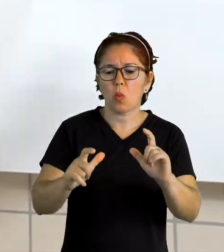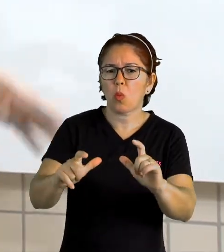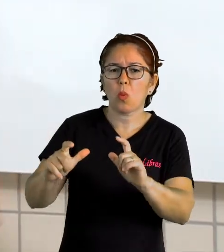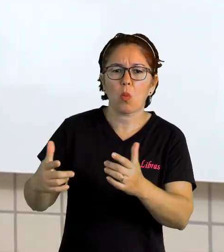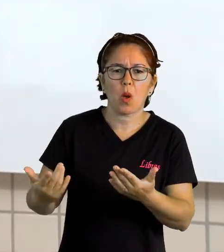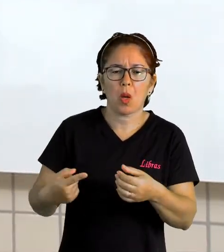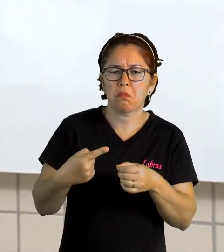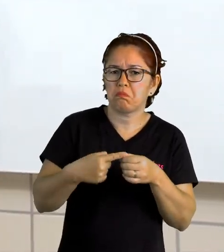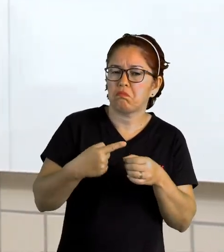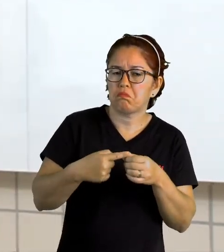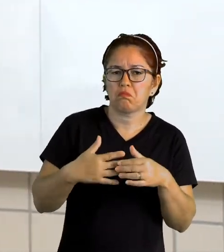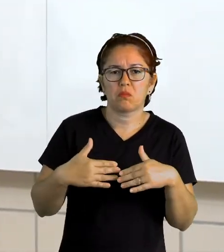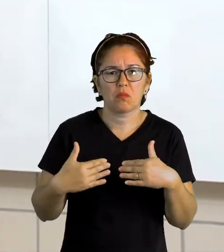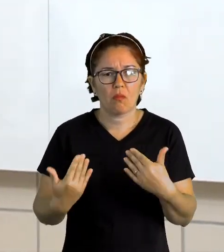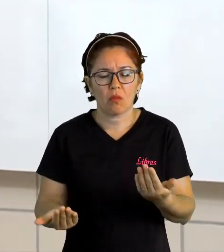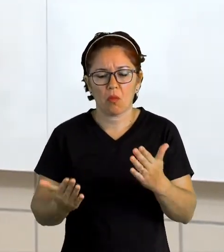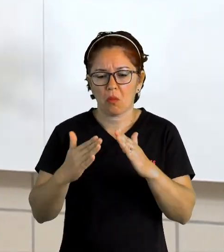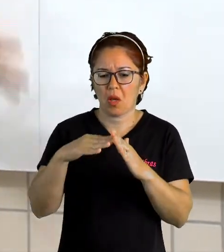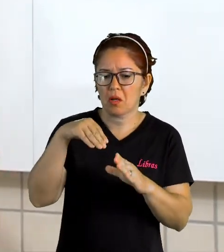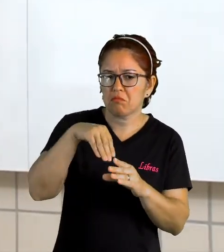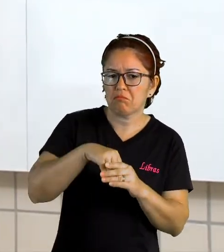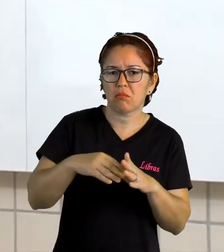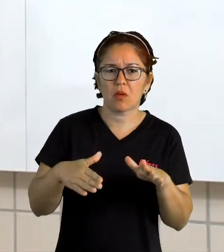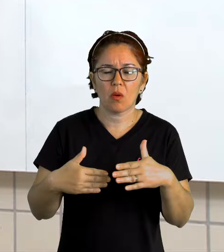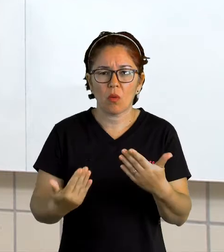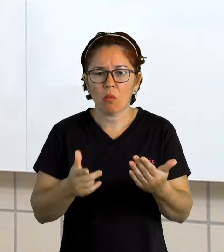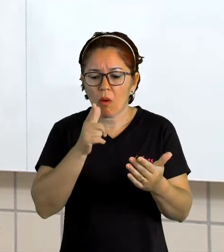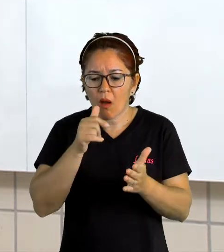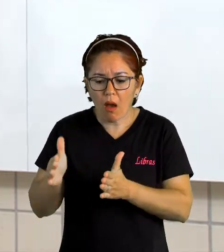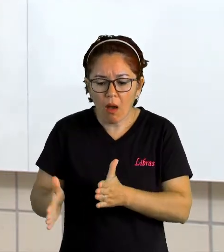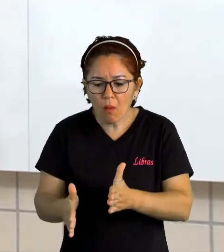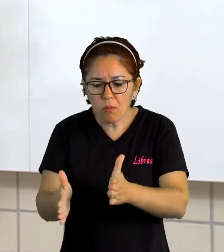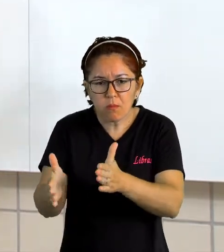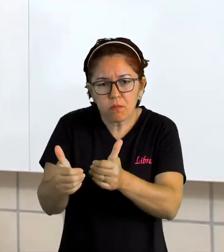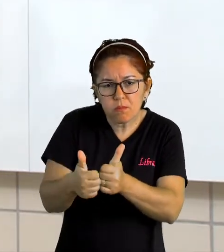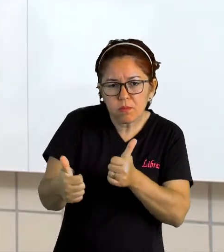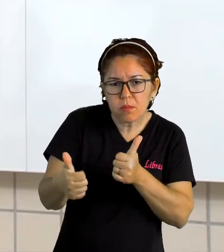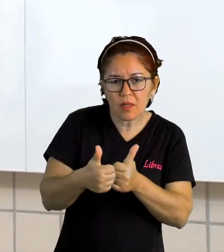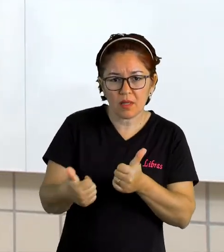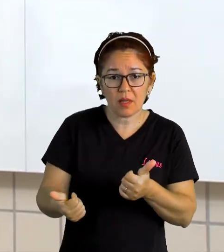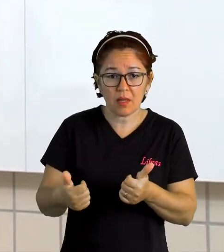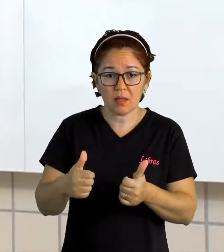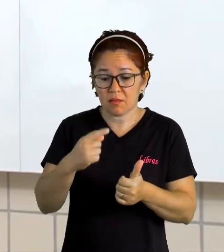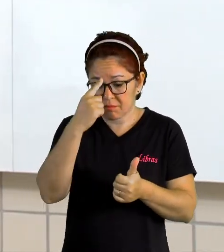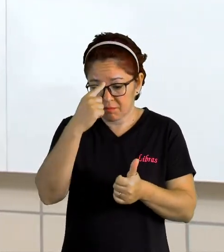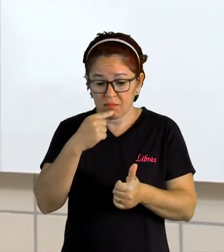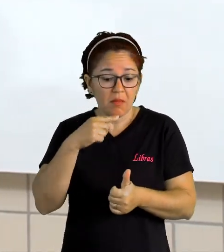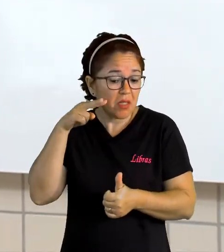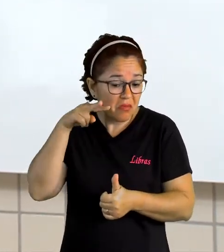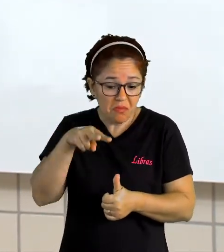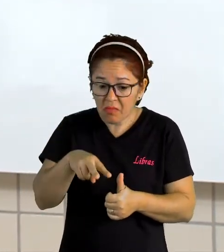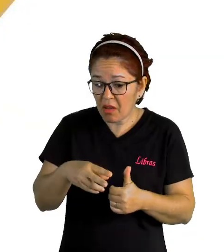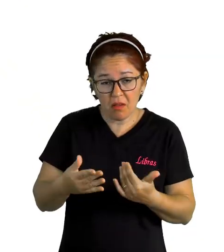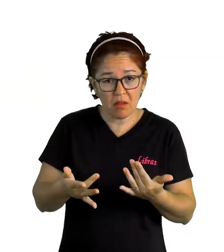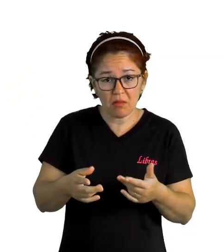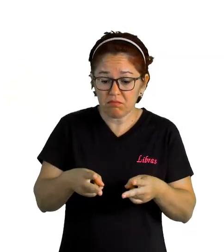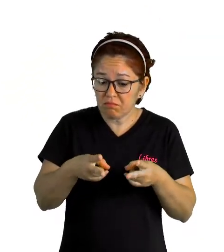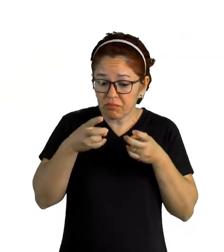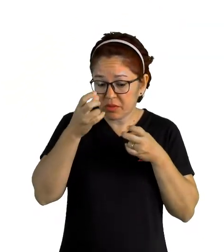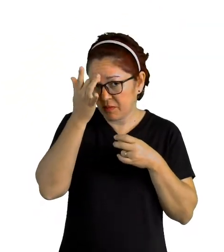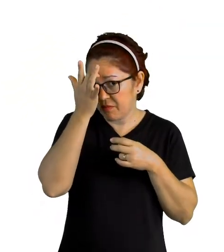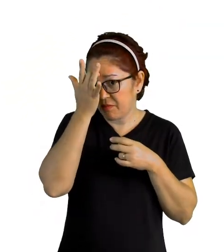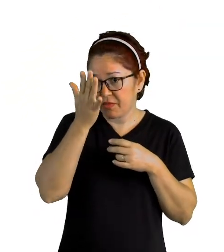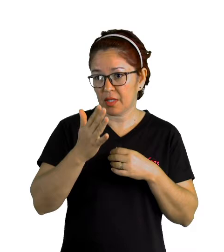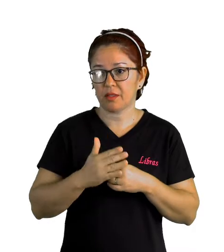numa cidade, se é dentro de uma casa, se é na beira de um rio, Então está tudo ilustrado, ok? Então vamos